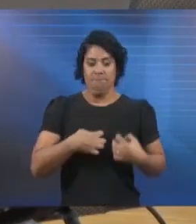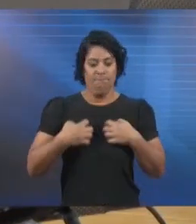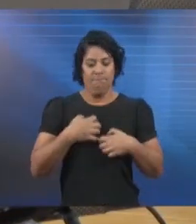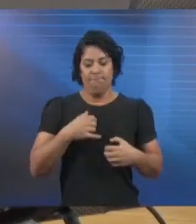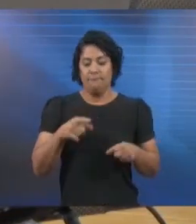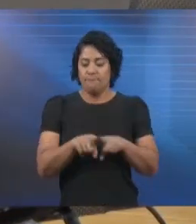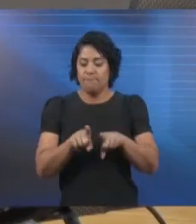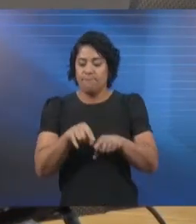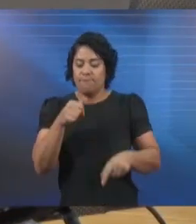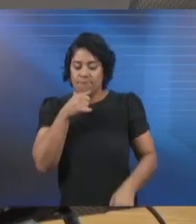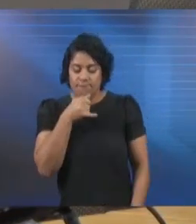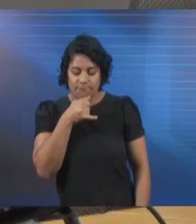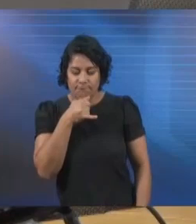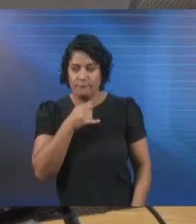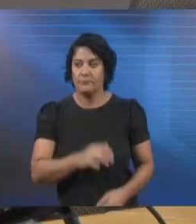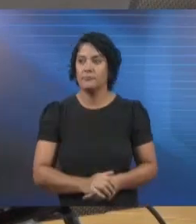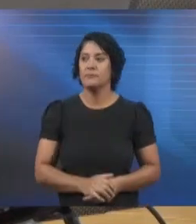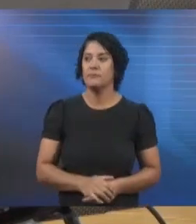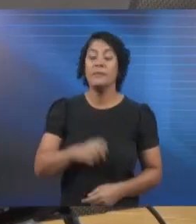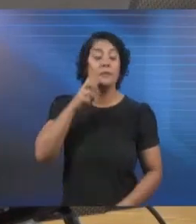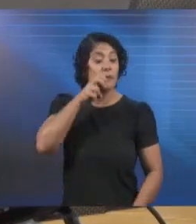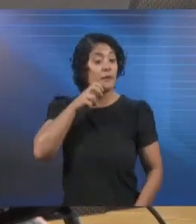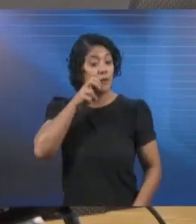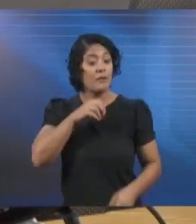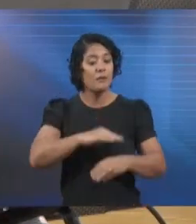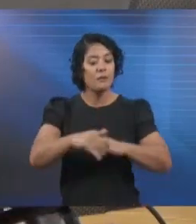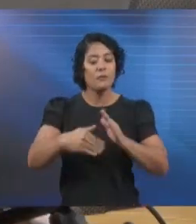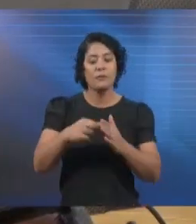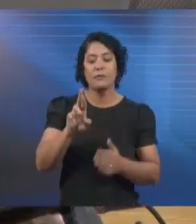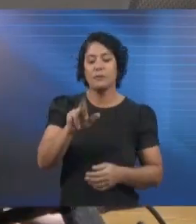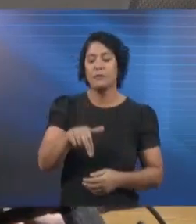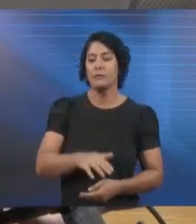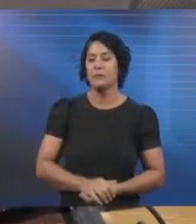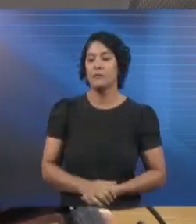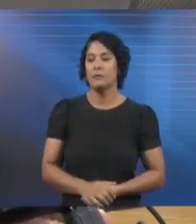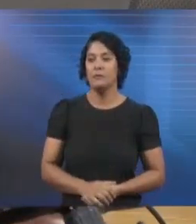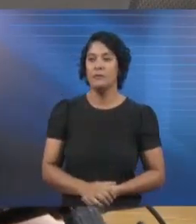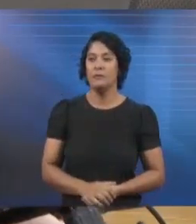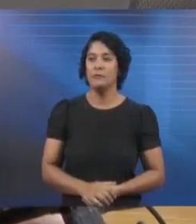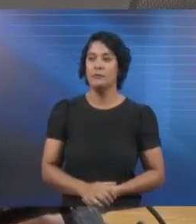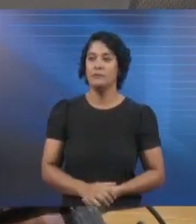triste assim como estão Natal e todo o Rio Grande do